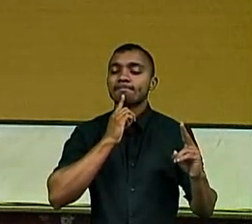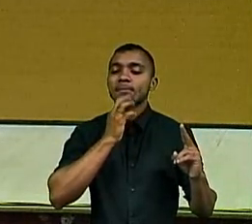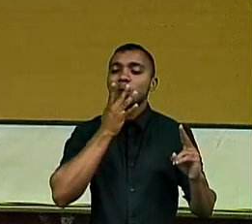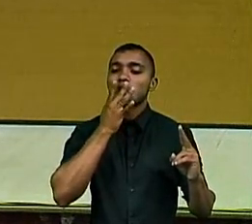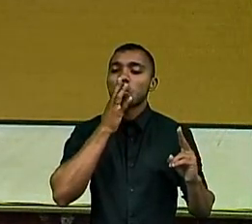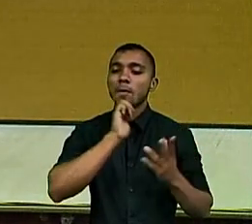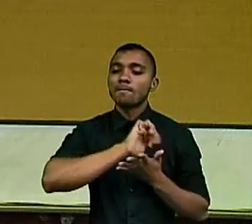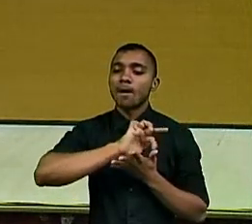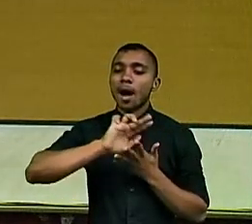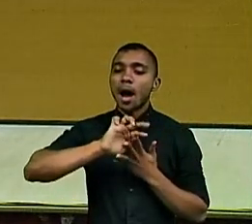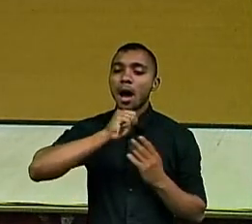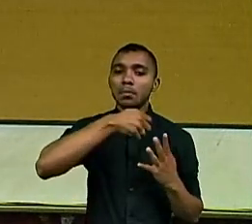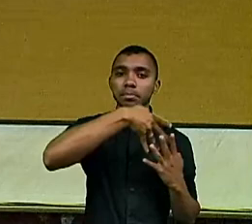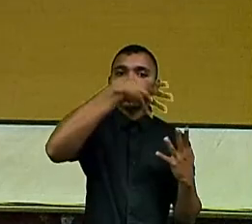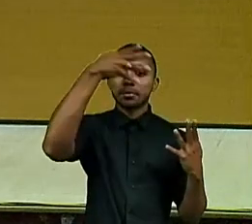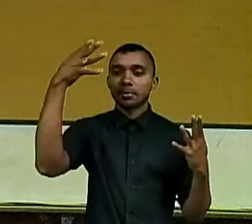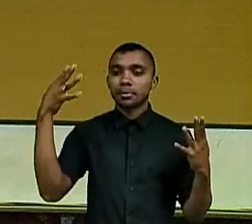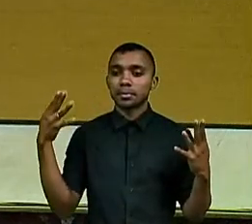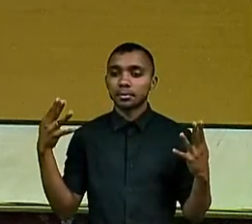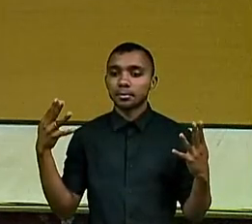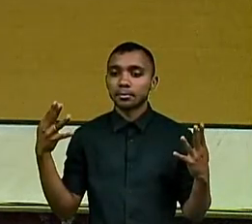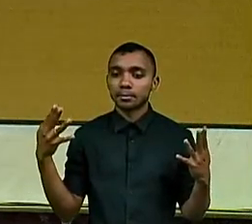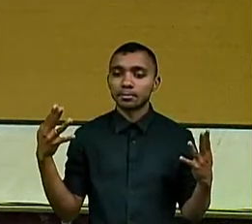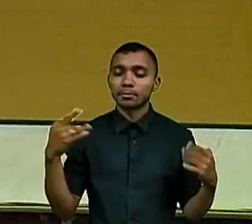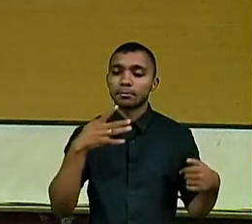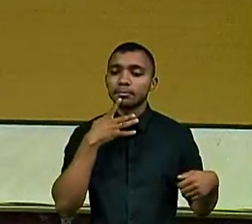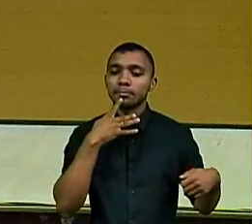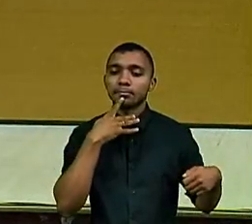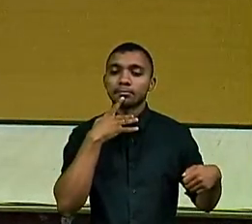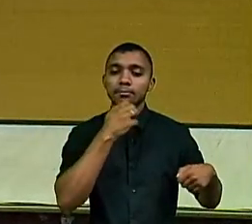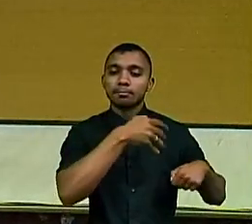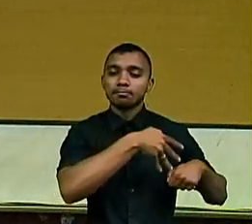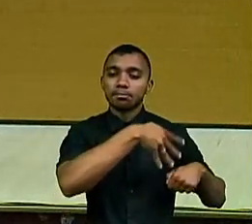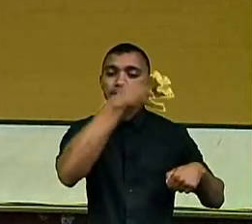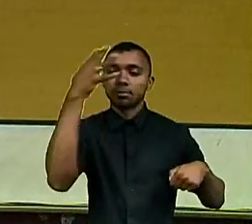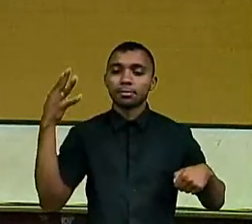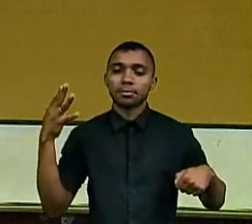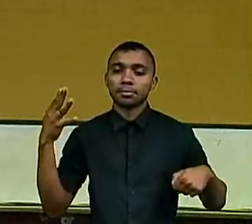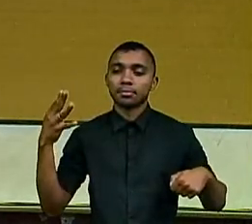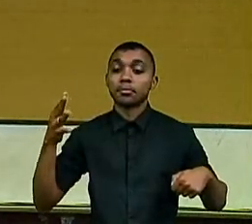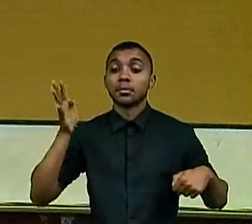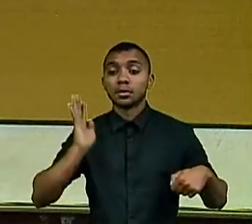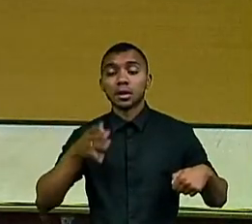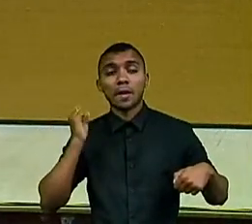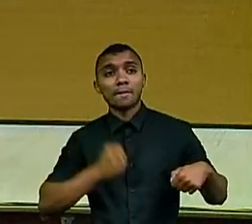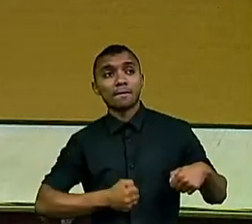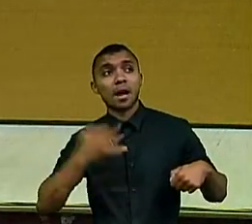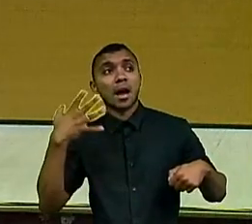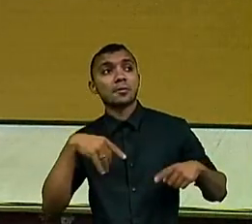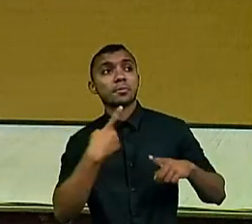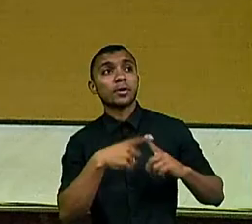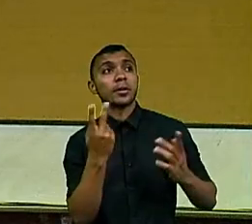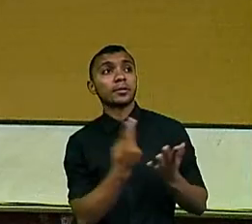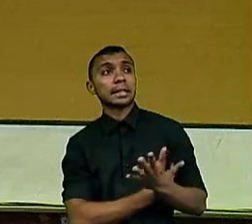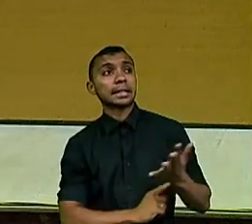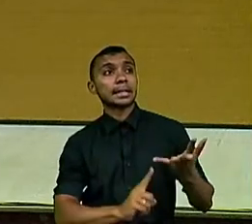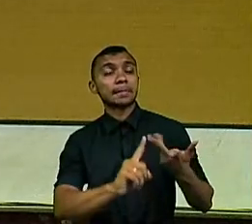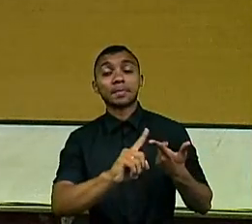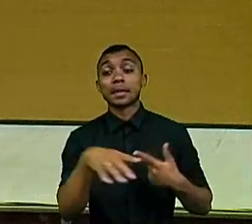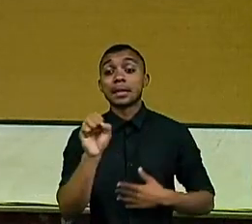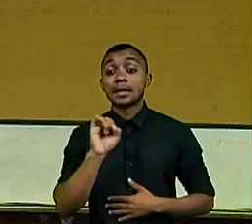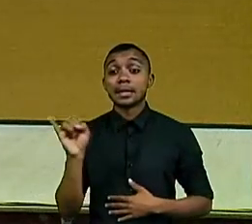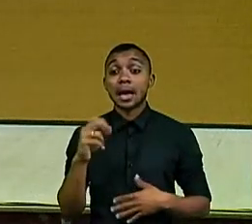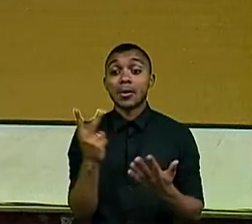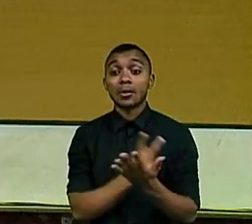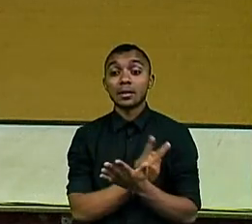várias explicações mas a mais básica quando você tem gotículas